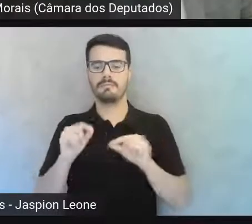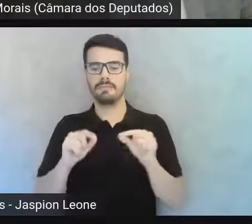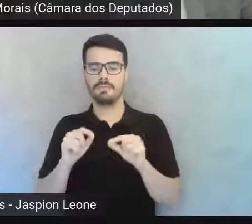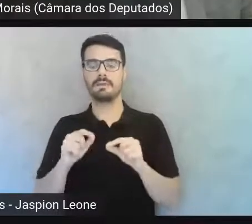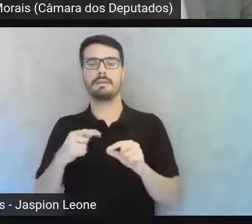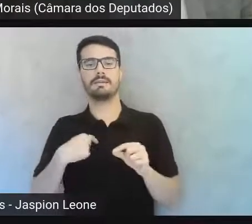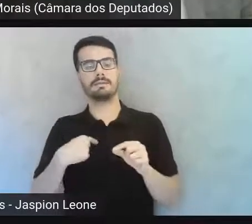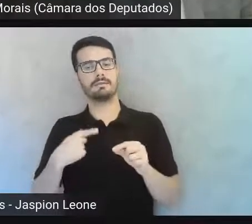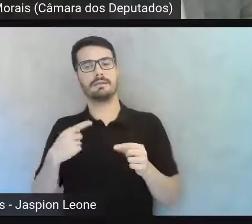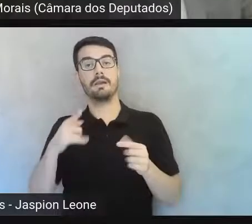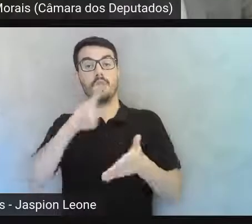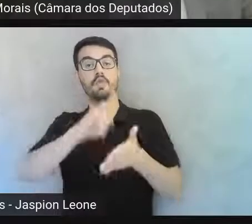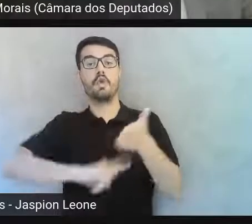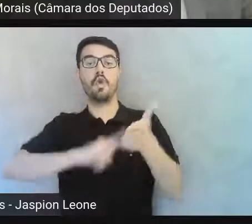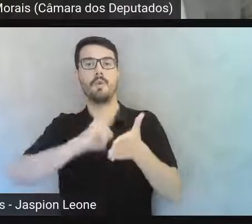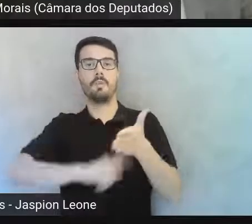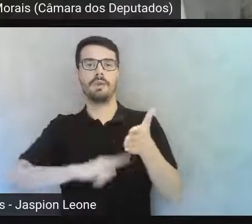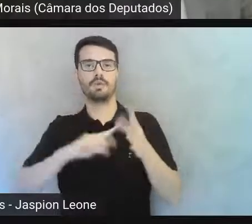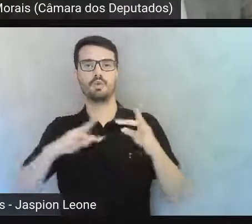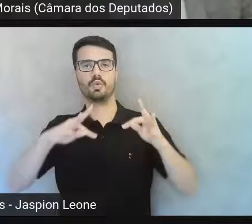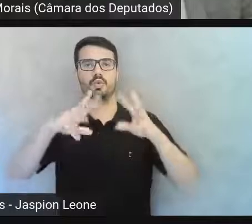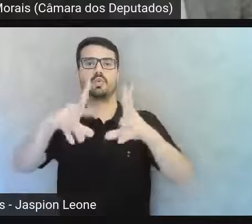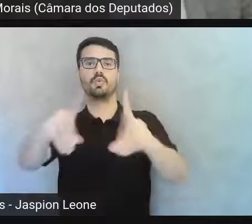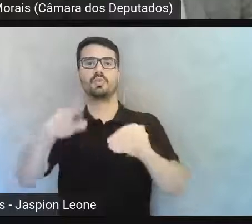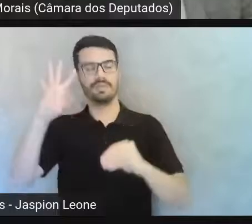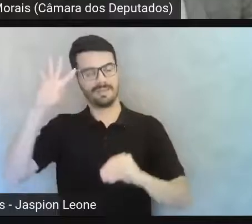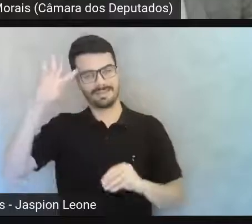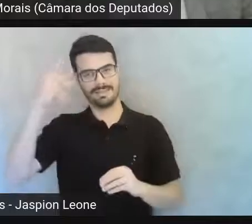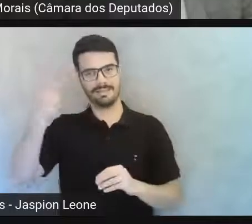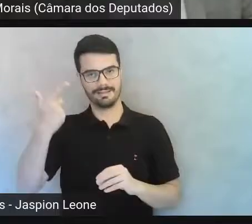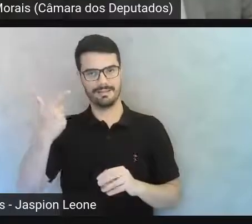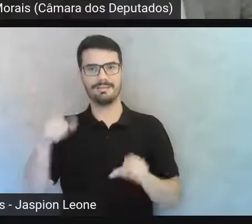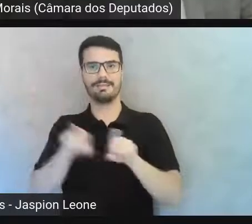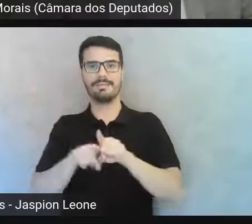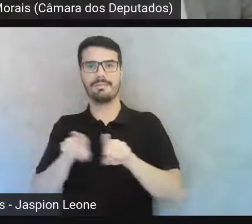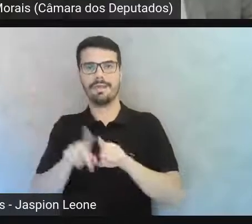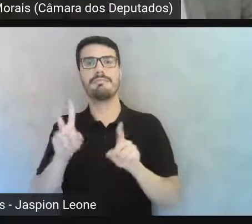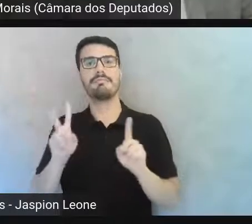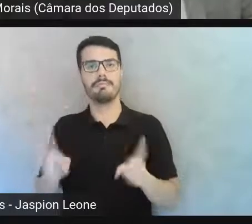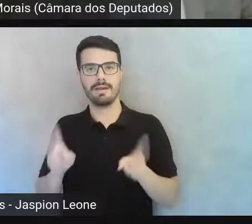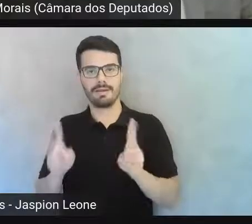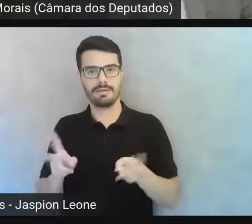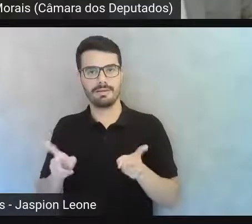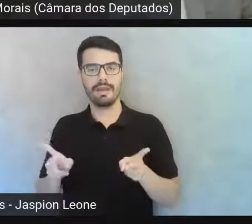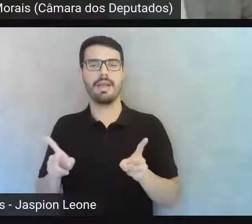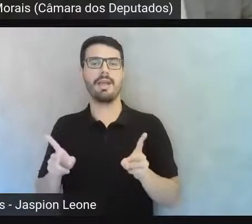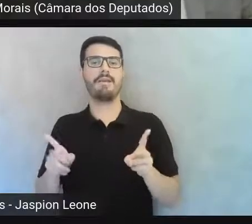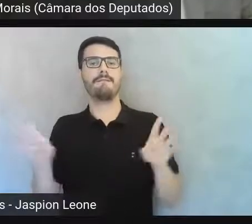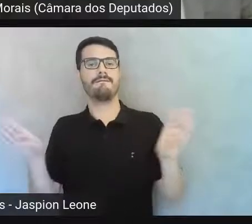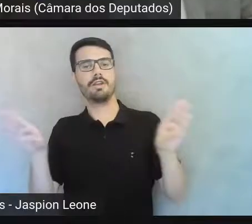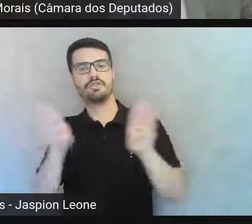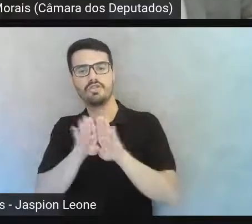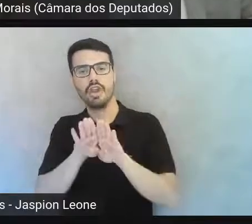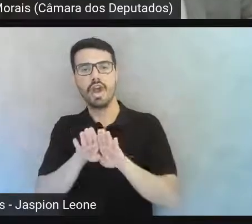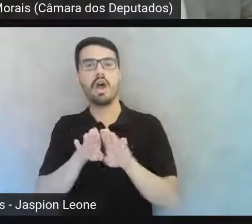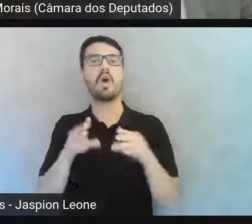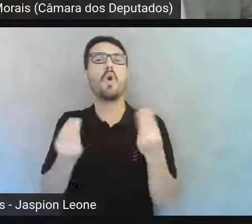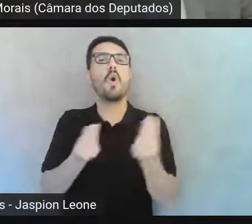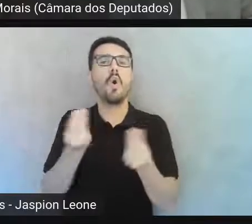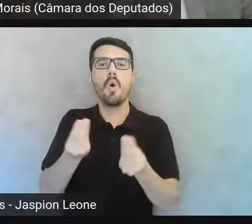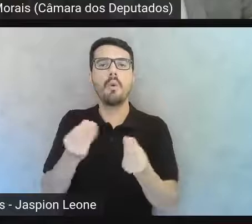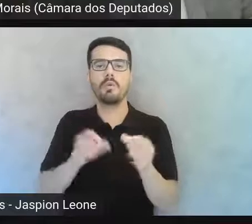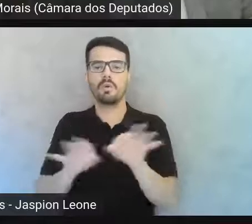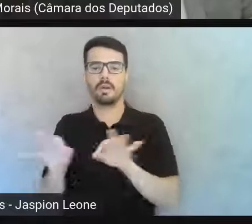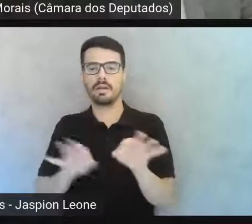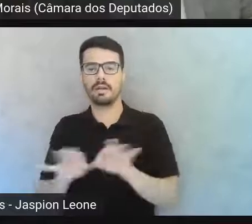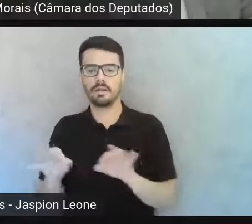Exigir a documentação, a tomada de decisão em manter o órgão, fechar o órgão. E detalhe, o gestor fiscal de contrato